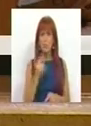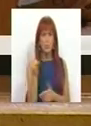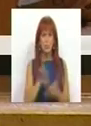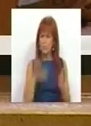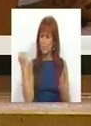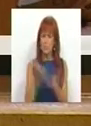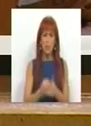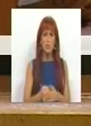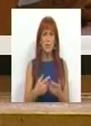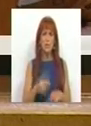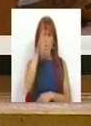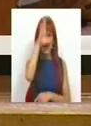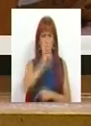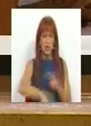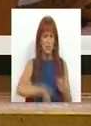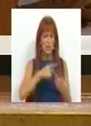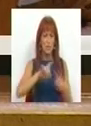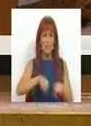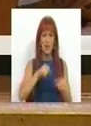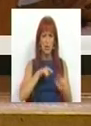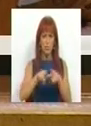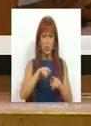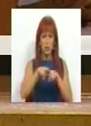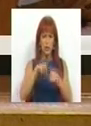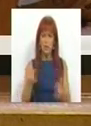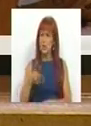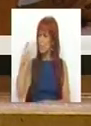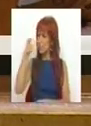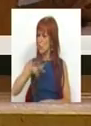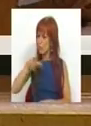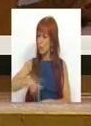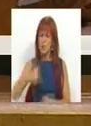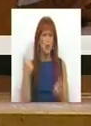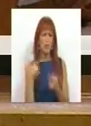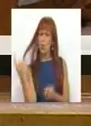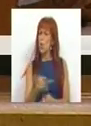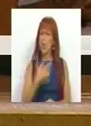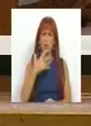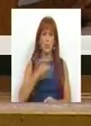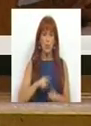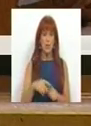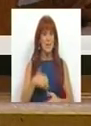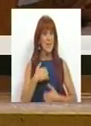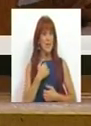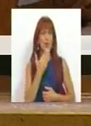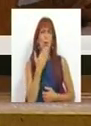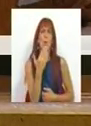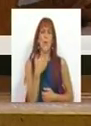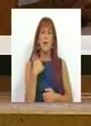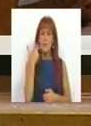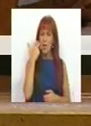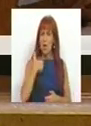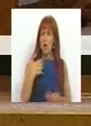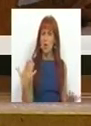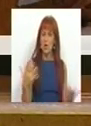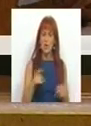exceção, Estado, partidos políticos, portugueses, todos nós nos sentimos gratos e